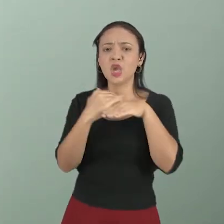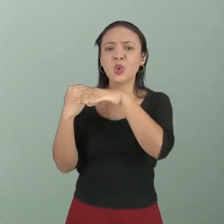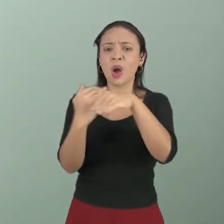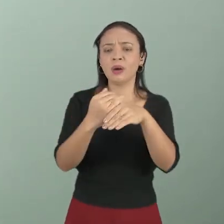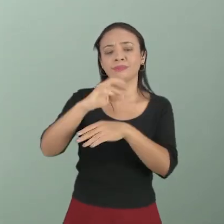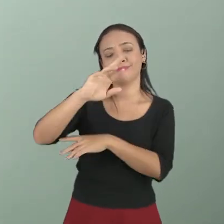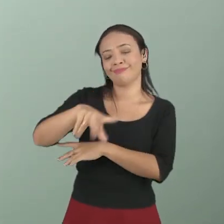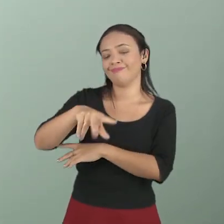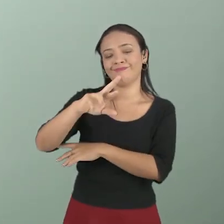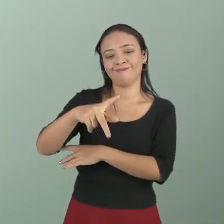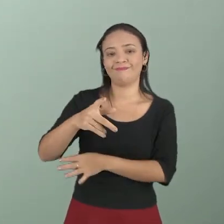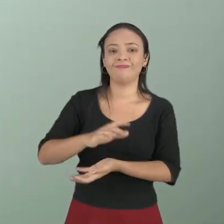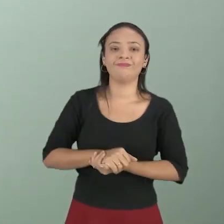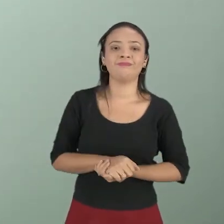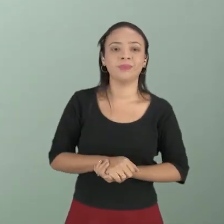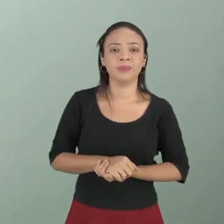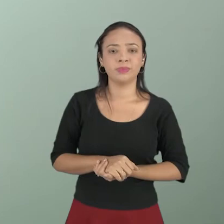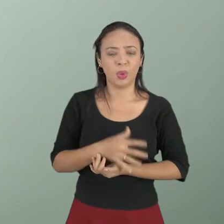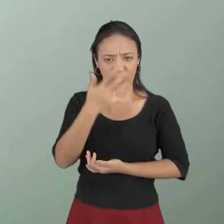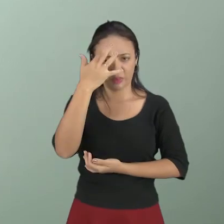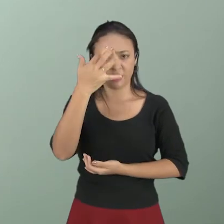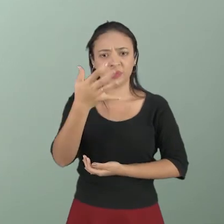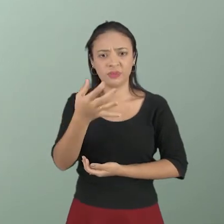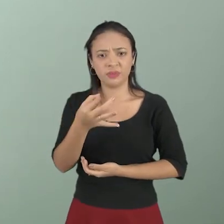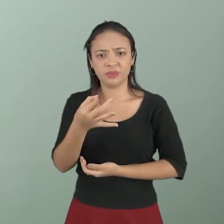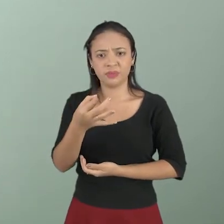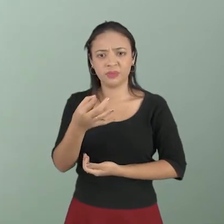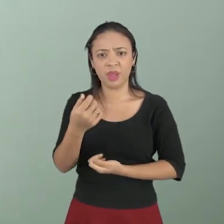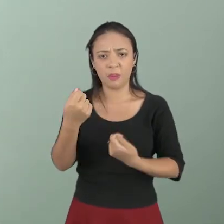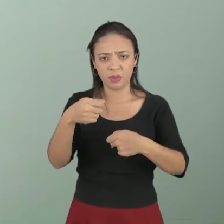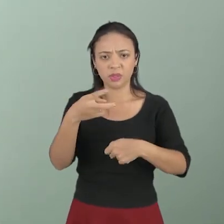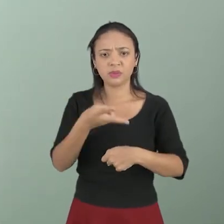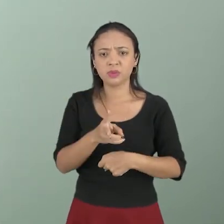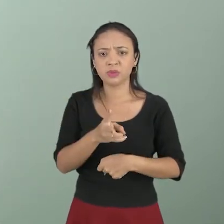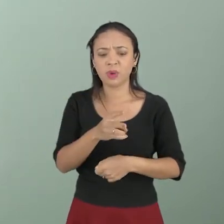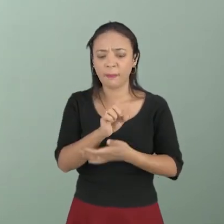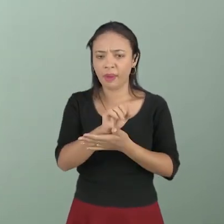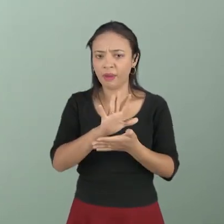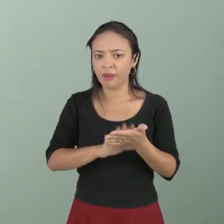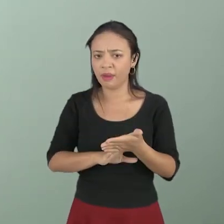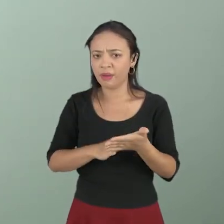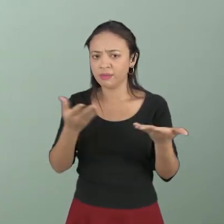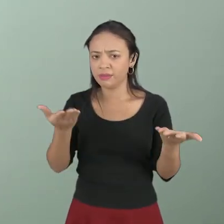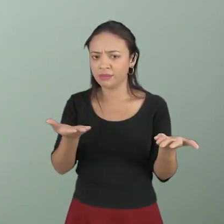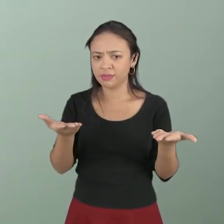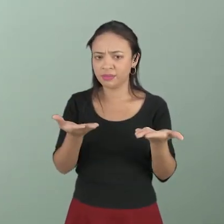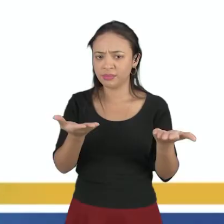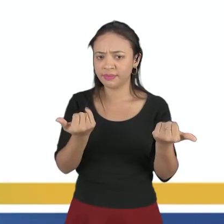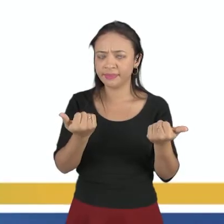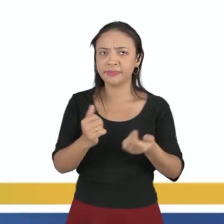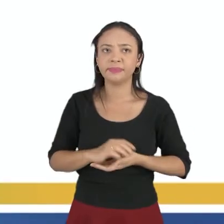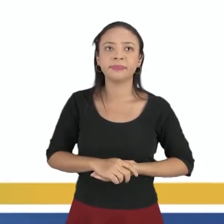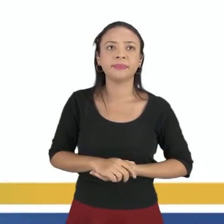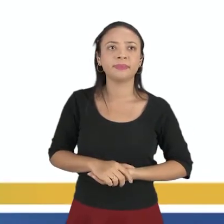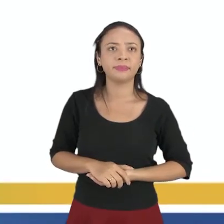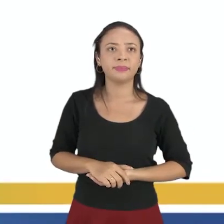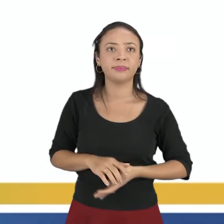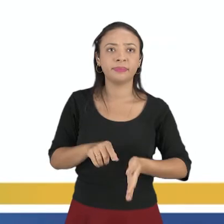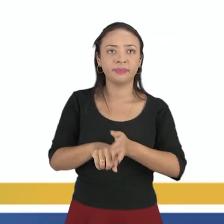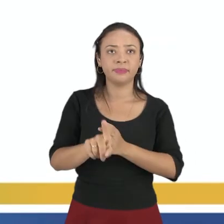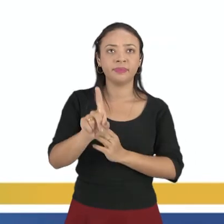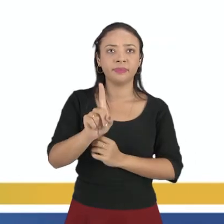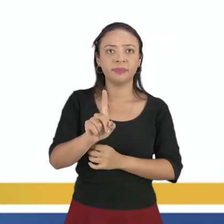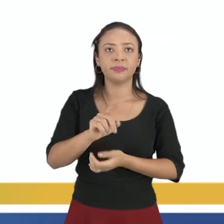todos, ok? Tudo bem até aqui, gente? Nós podemos ir para as perguntinhas? Então vamos lá.